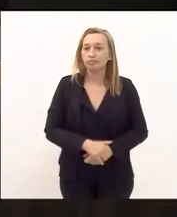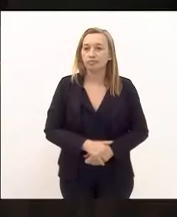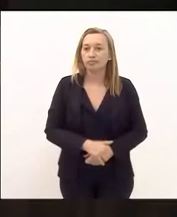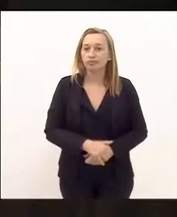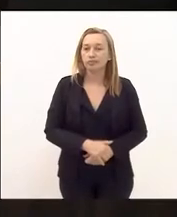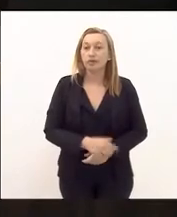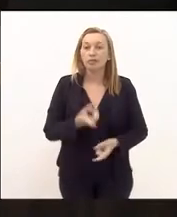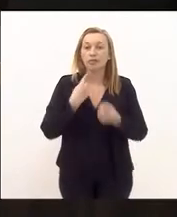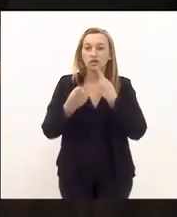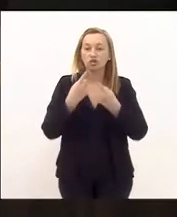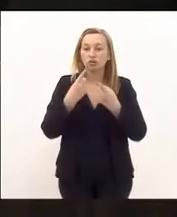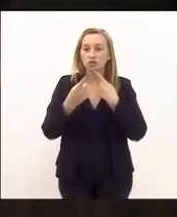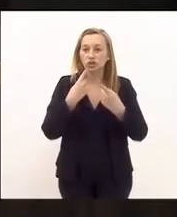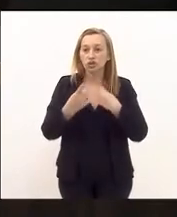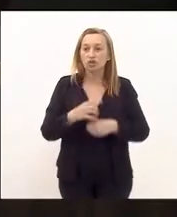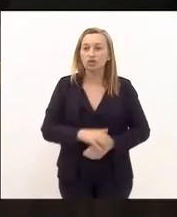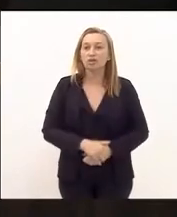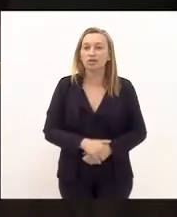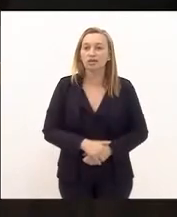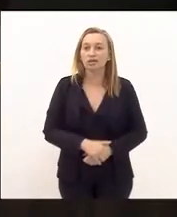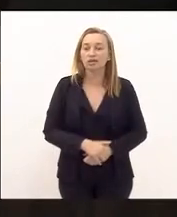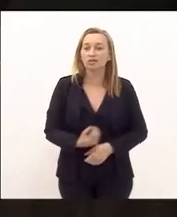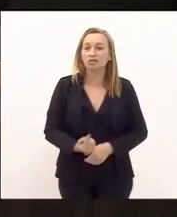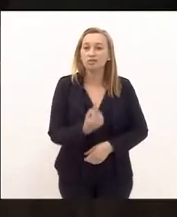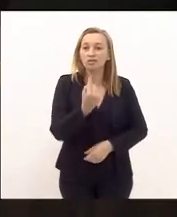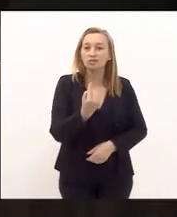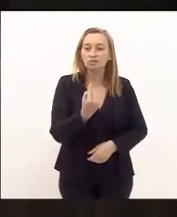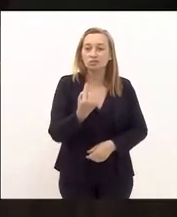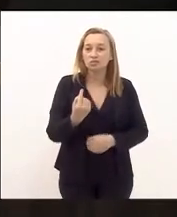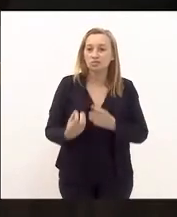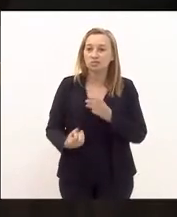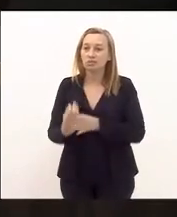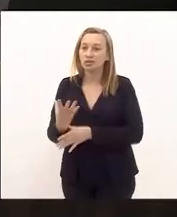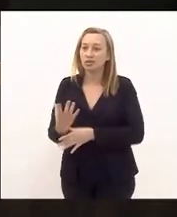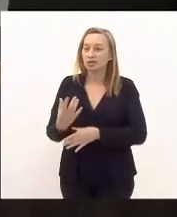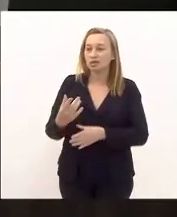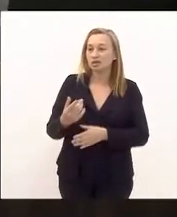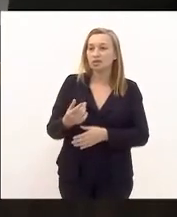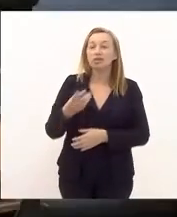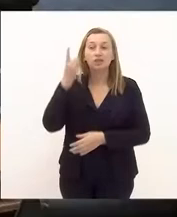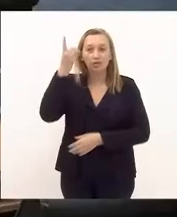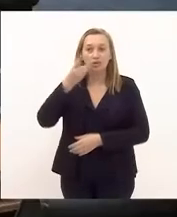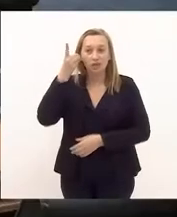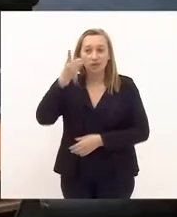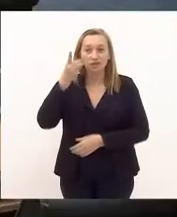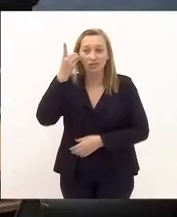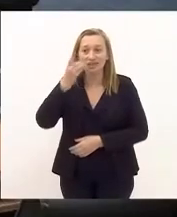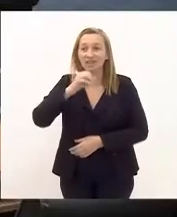para discutir um dos autores do projeto, o deputado Giovanni Ratinho.